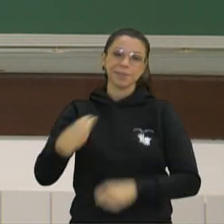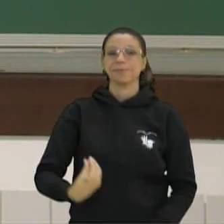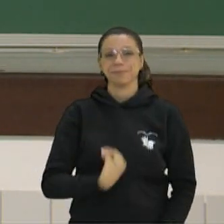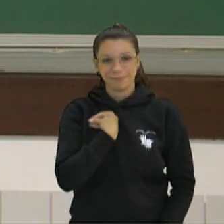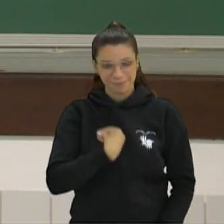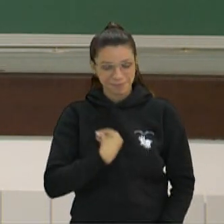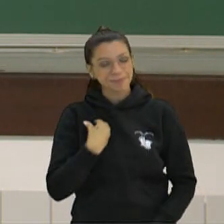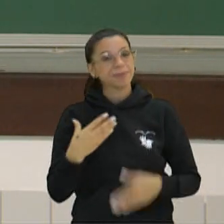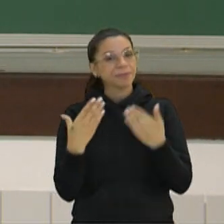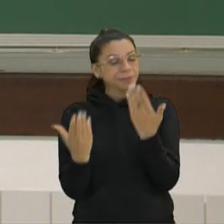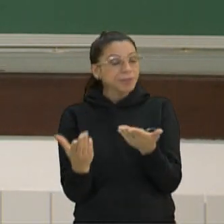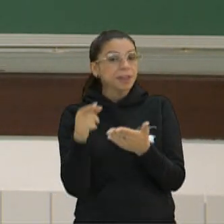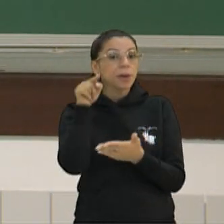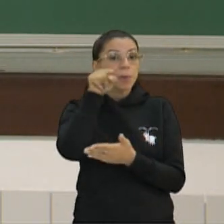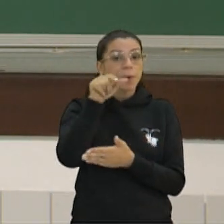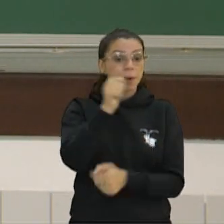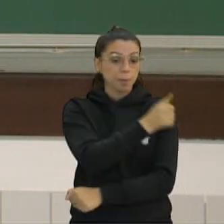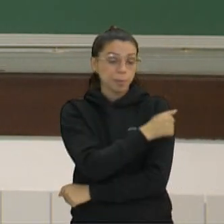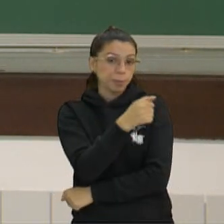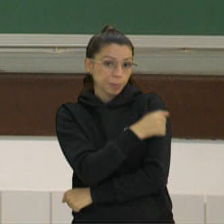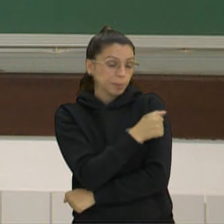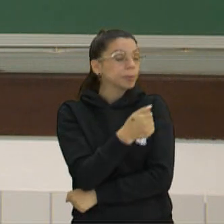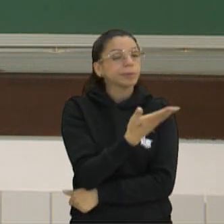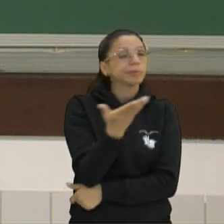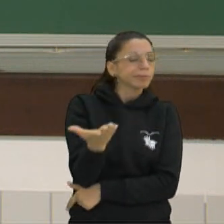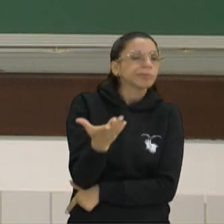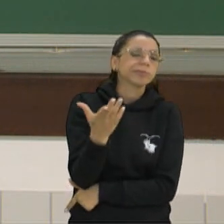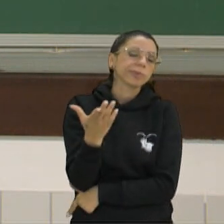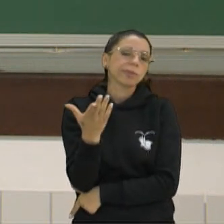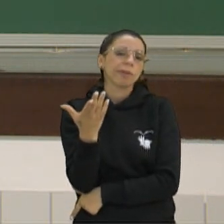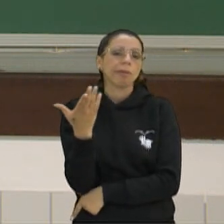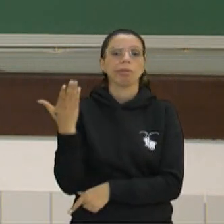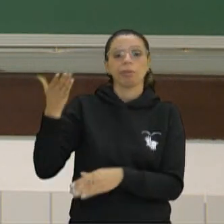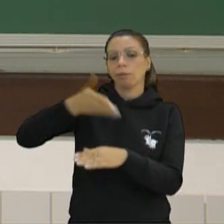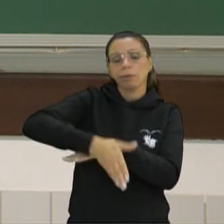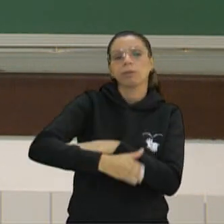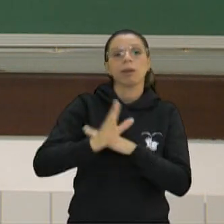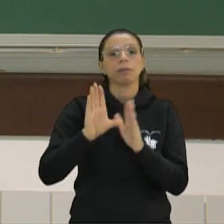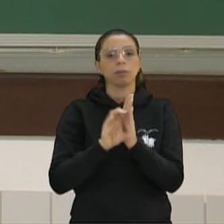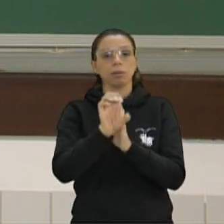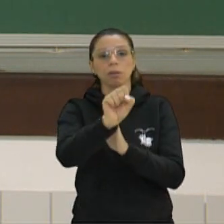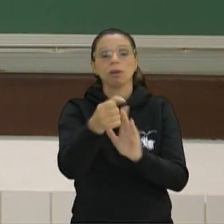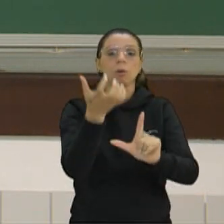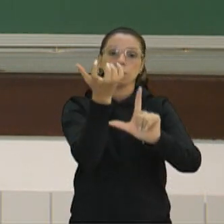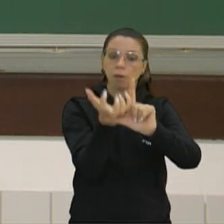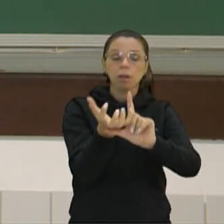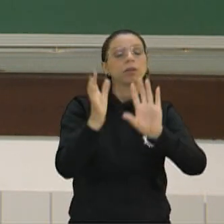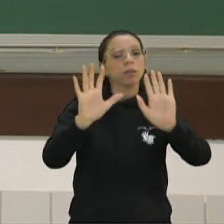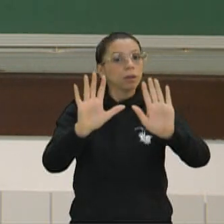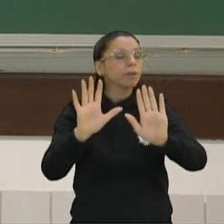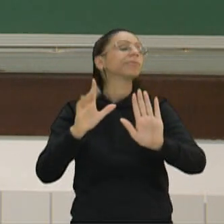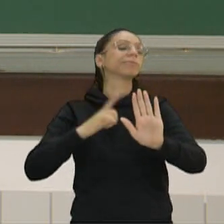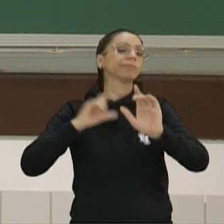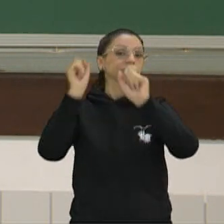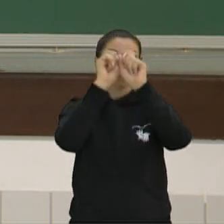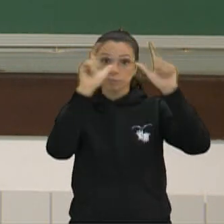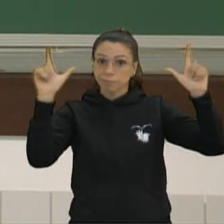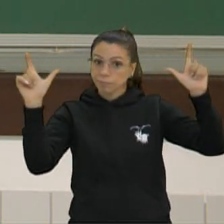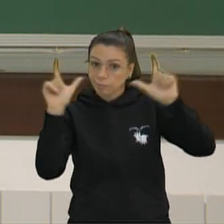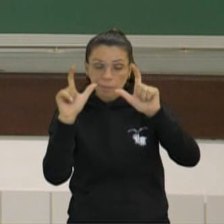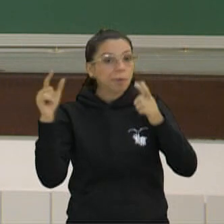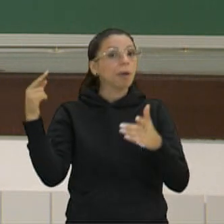presença. Quanto você, estudante, que por algum motivo está sem acesso ao aplicativo Aula Paraná, fique atento